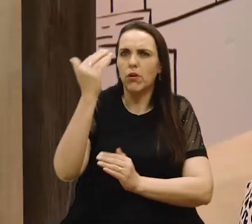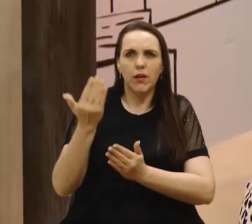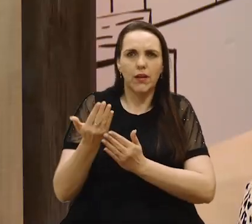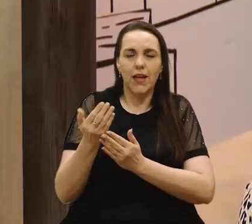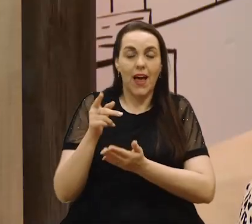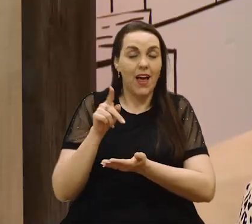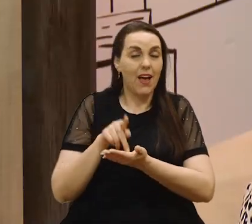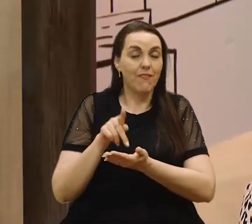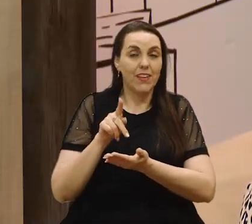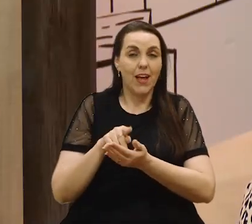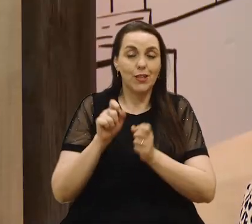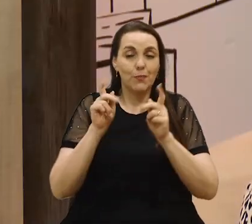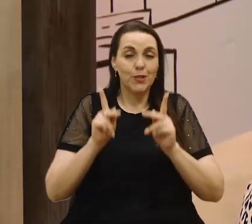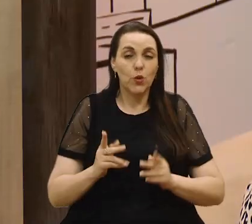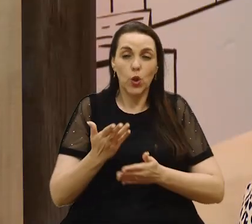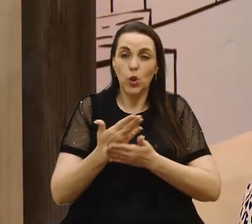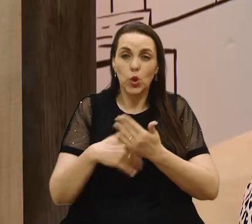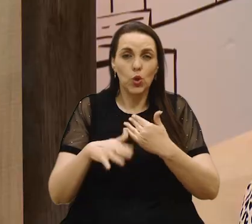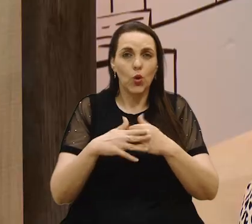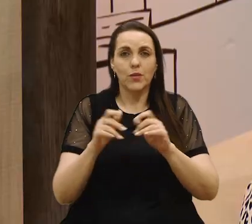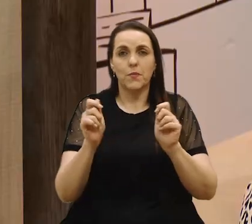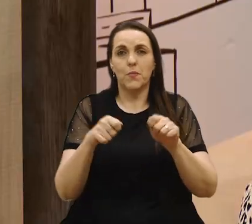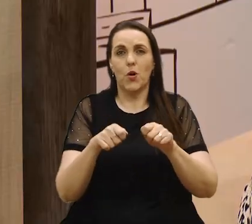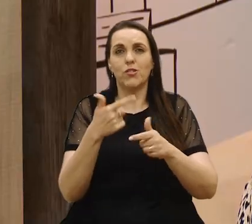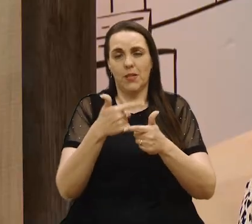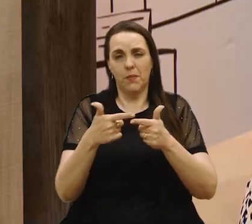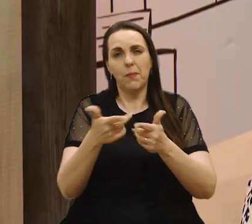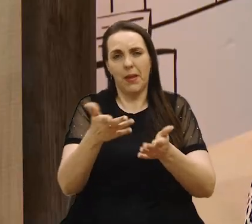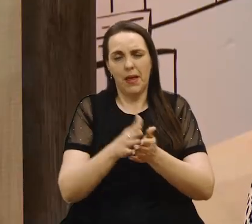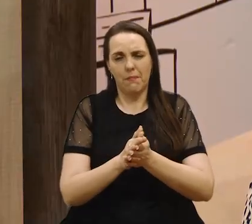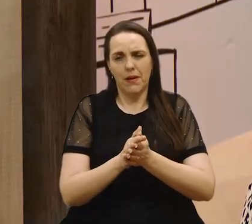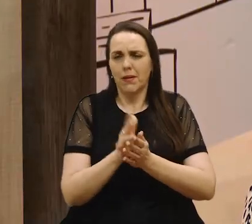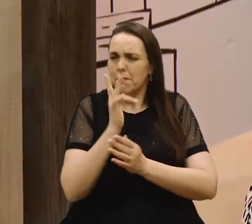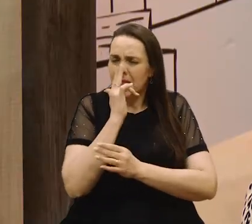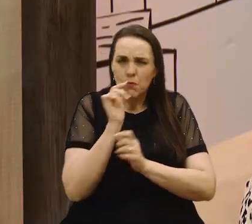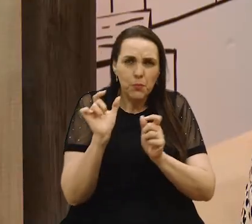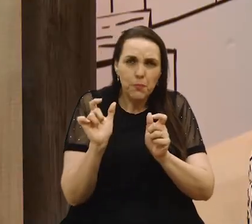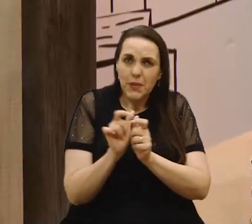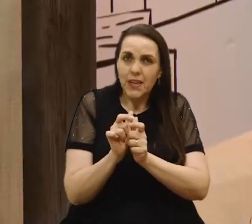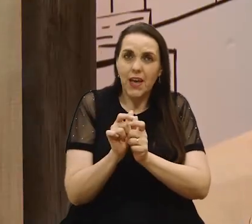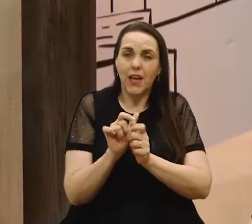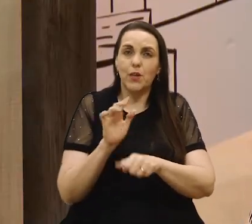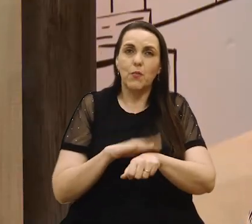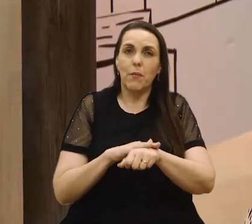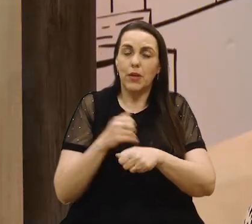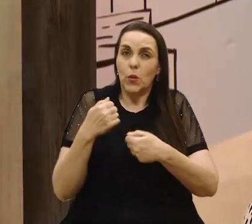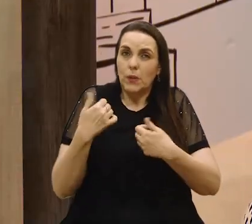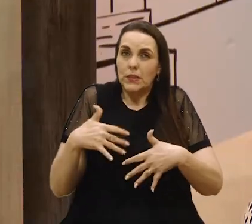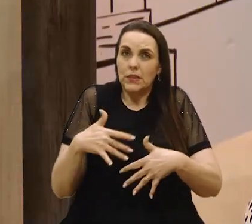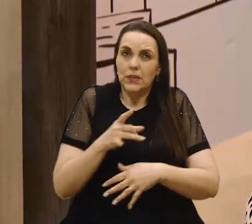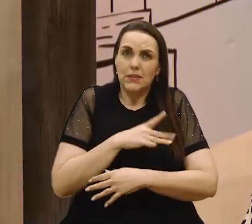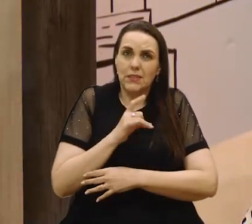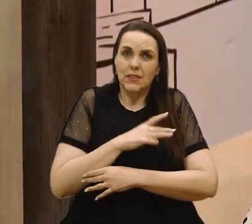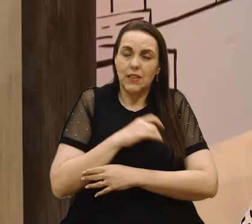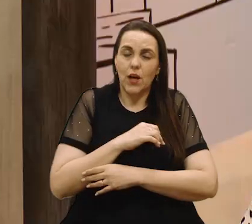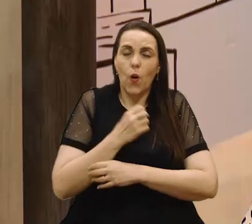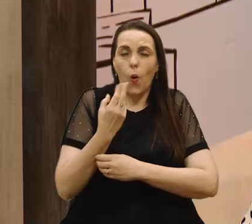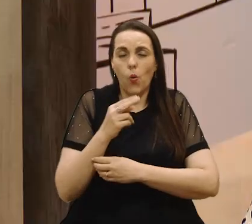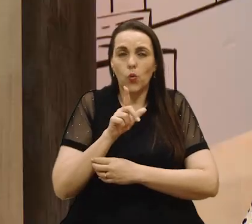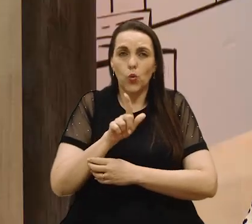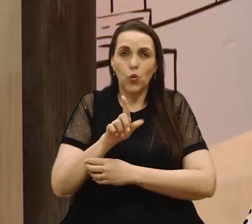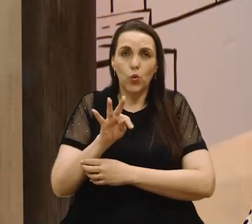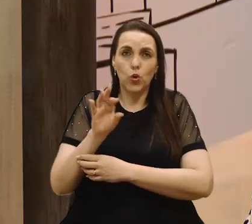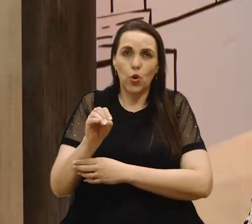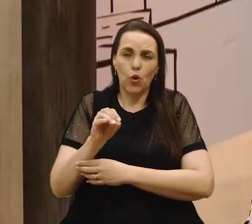A verdade é que ninguém está livre de um problema, mesmo que seja pequeno, mesmo que seja um momento de pânico, mesmo que seja o